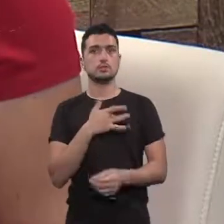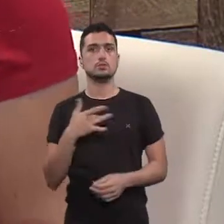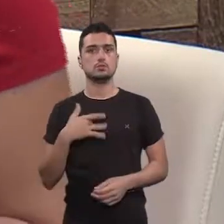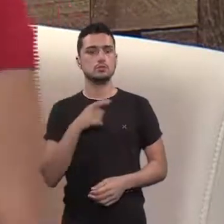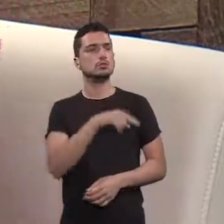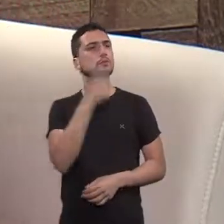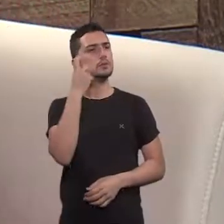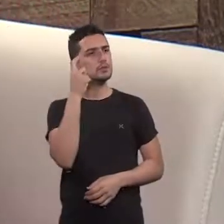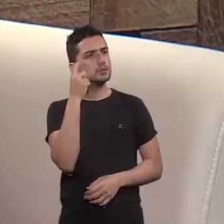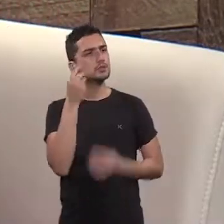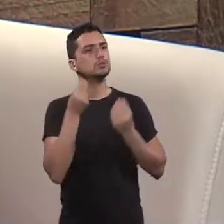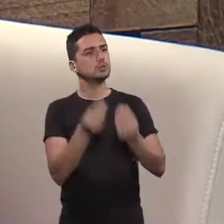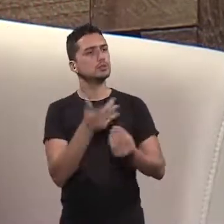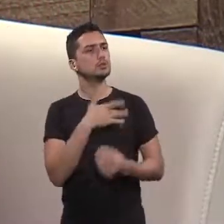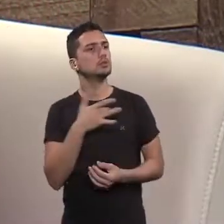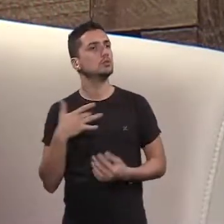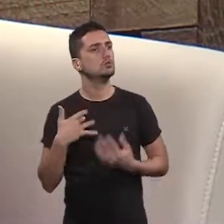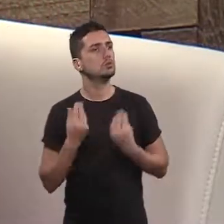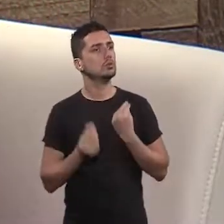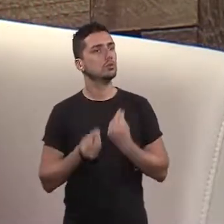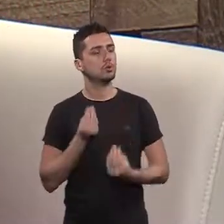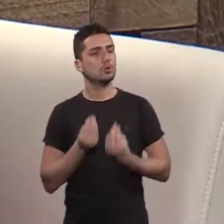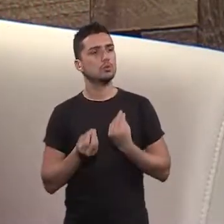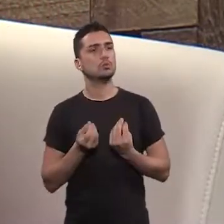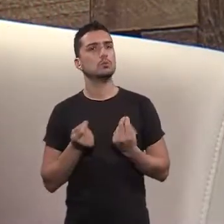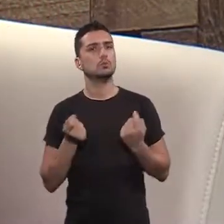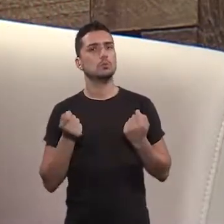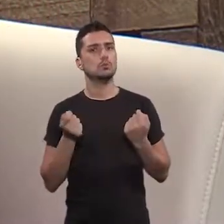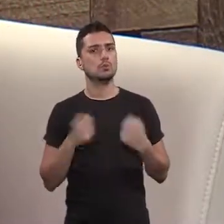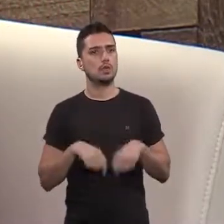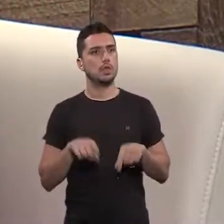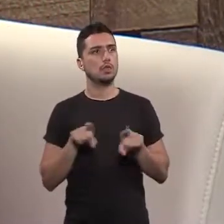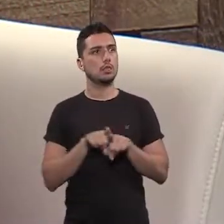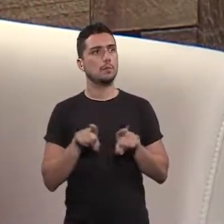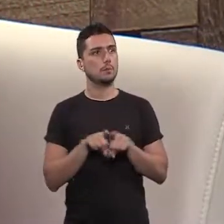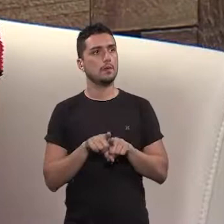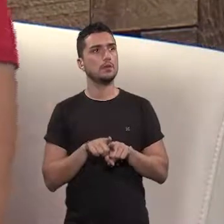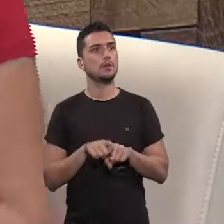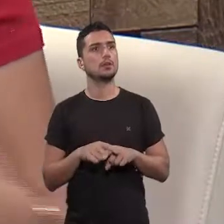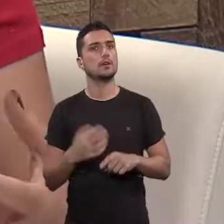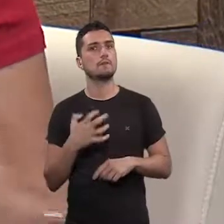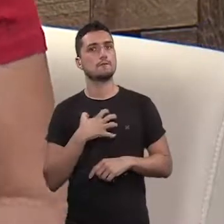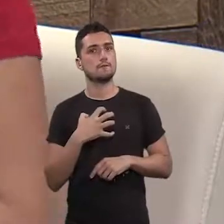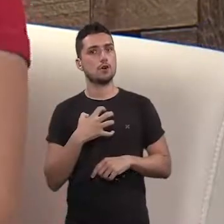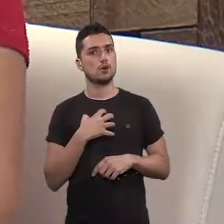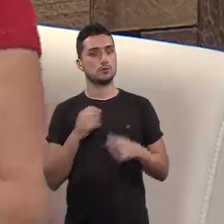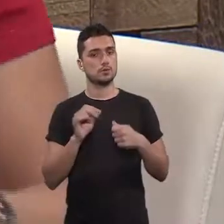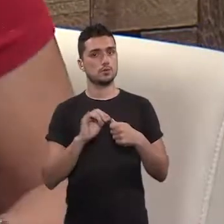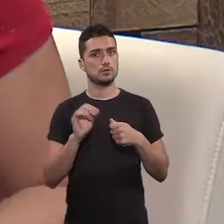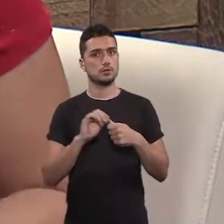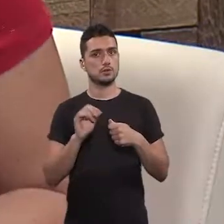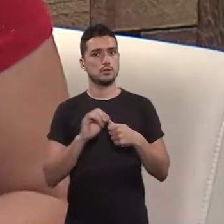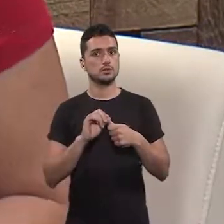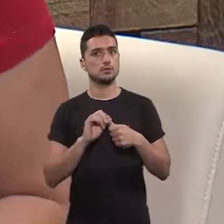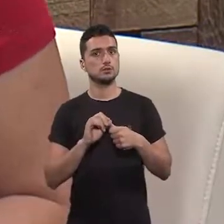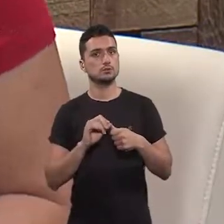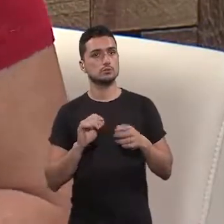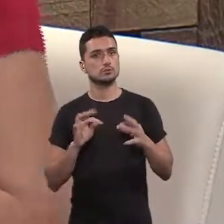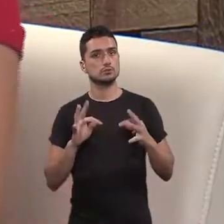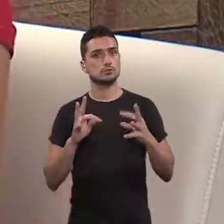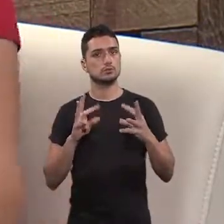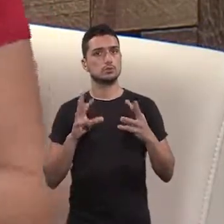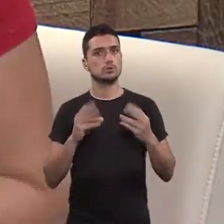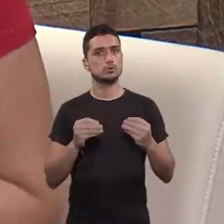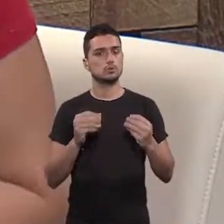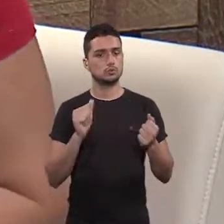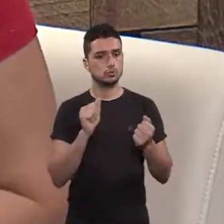saúde, o senhor acabou de citar como uma das medidas, né, de fazer todo